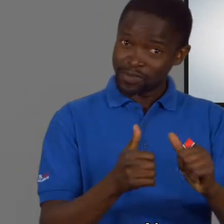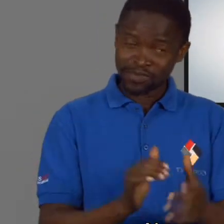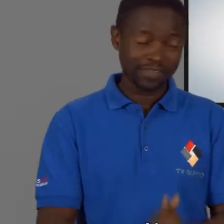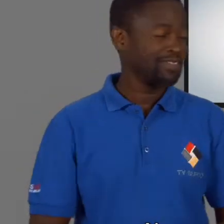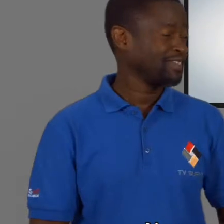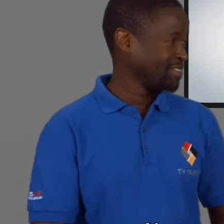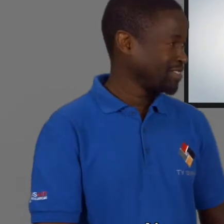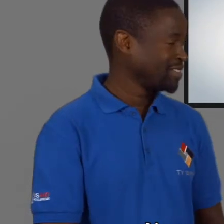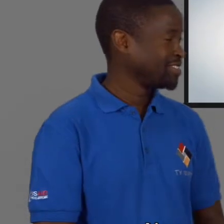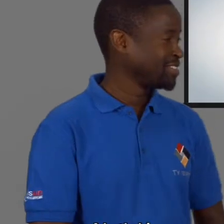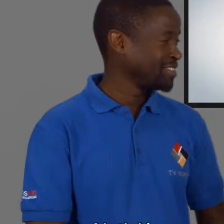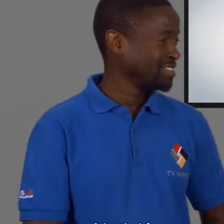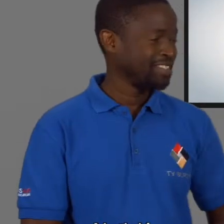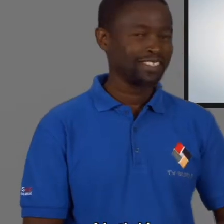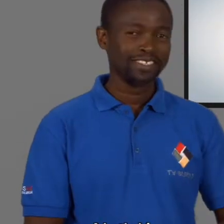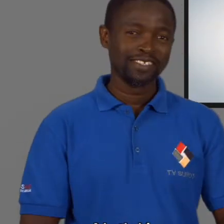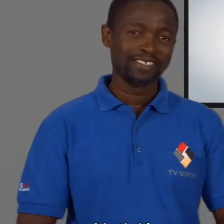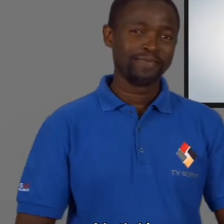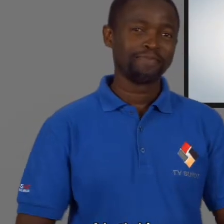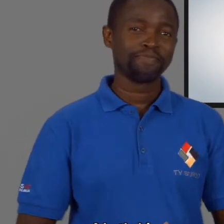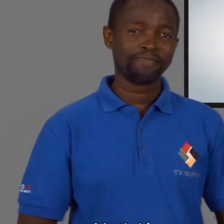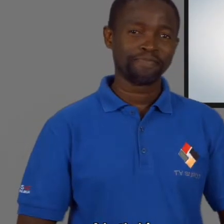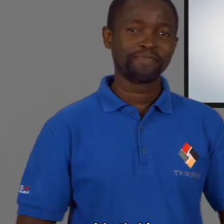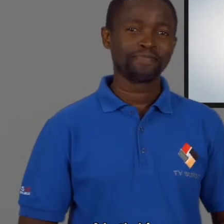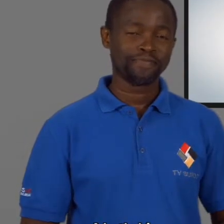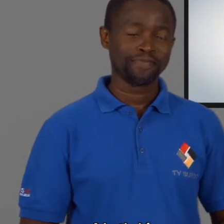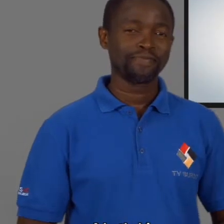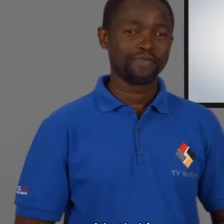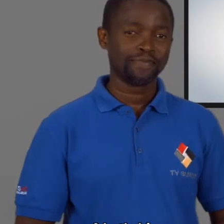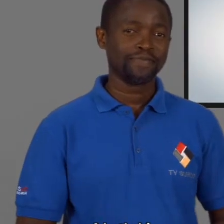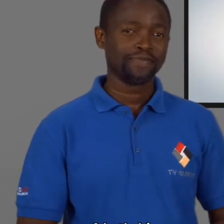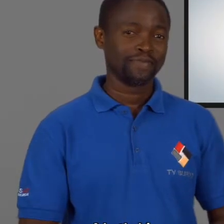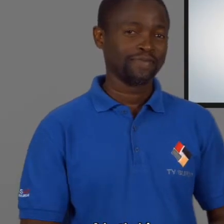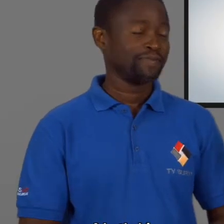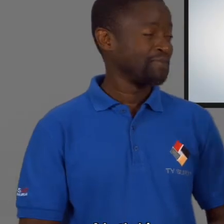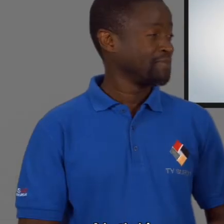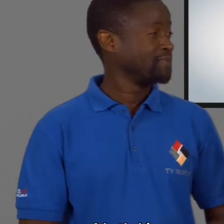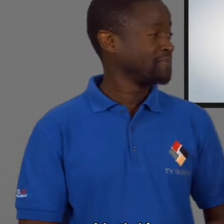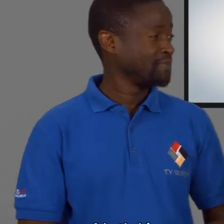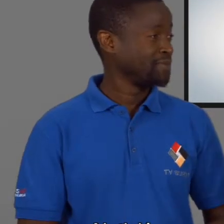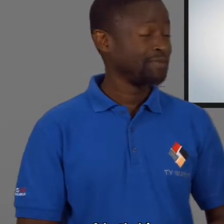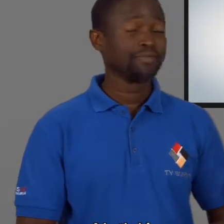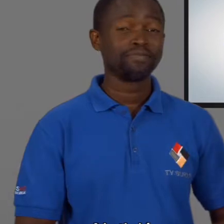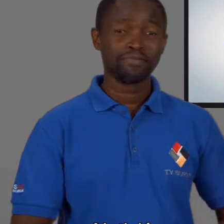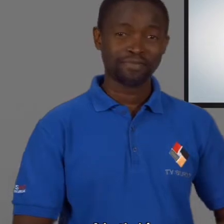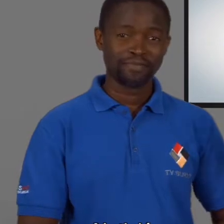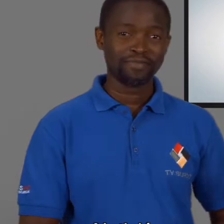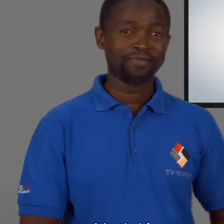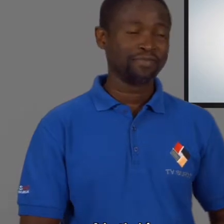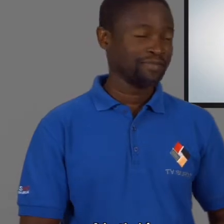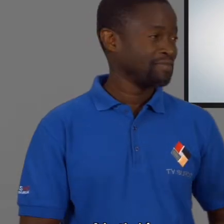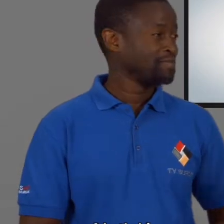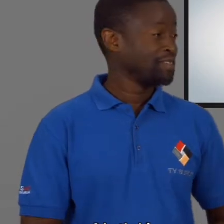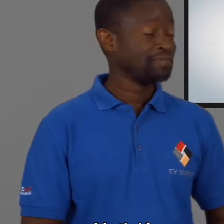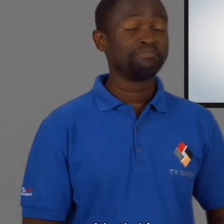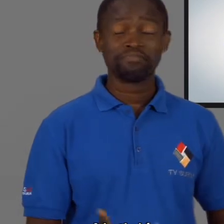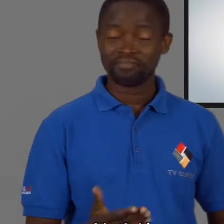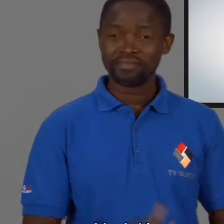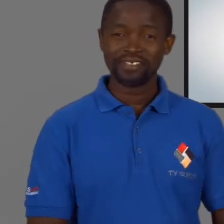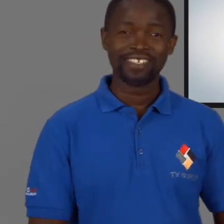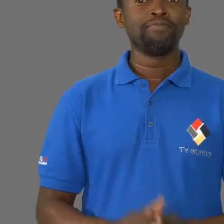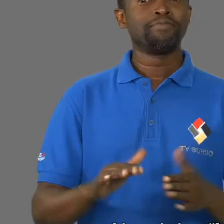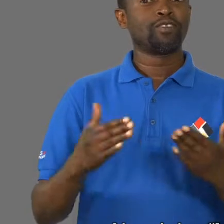voltadas ao desporto. Noticiamos a satisfação de Abel Xavier em relação ao estágio da Seleção